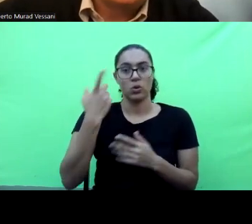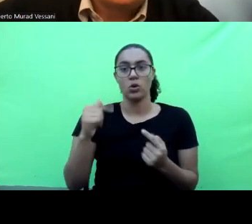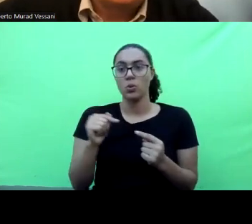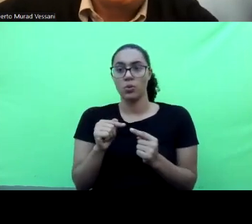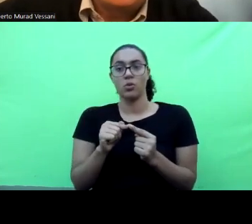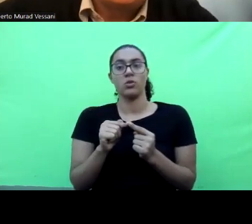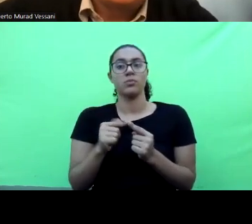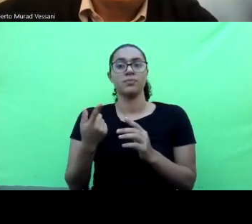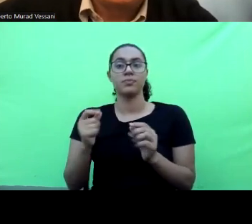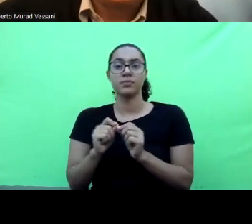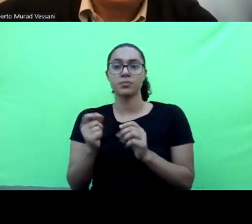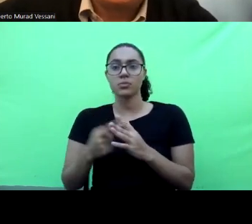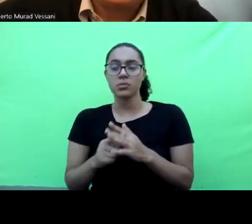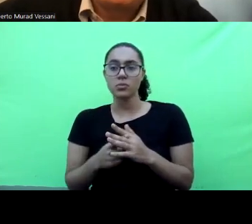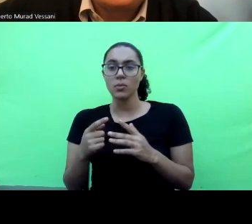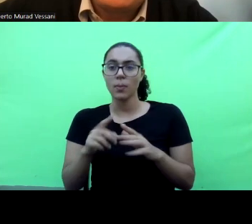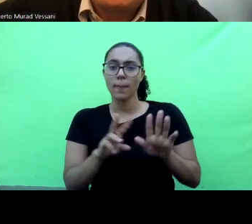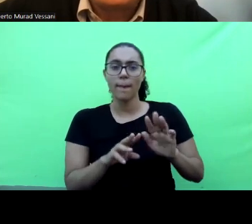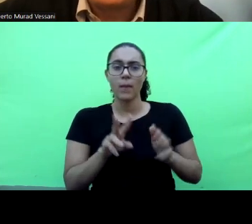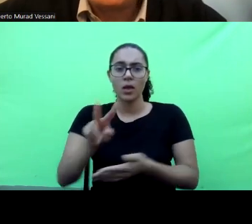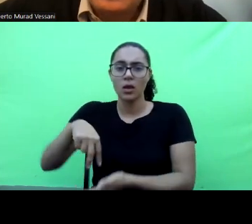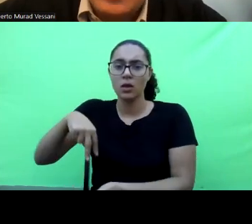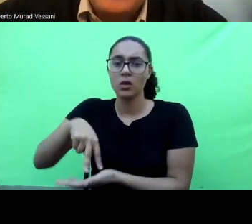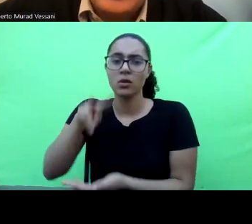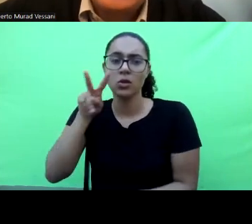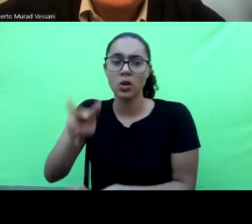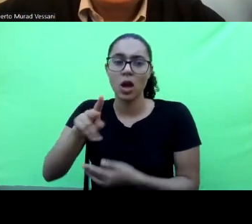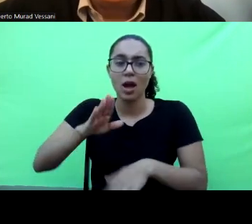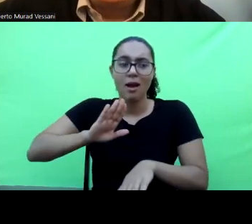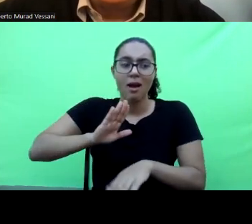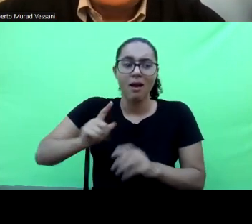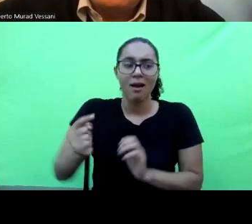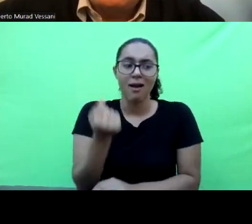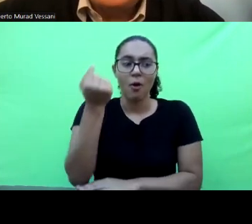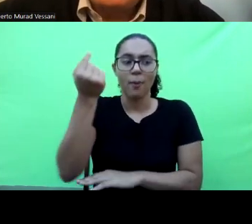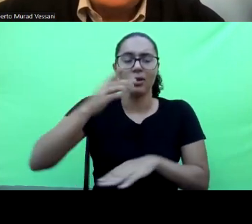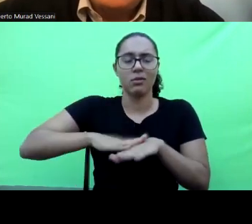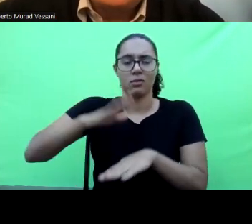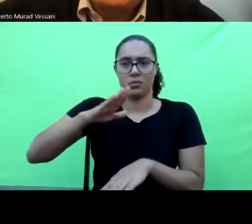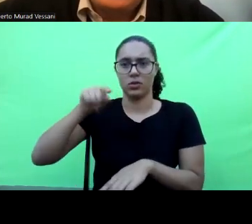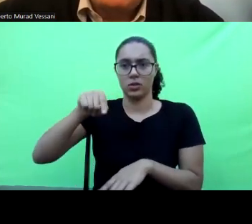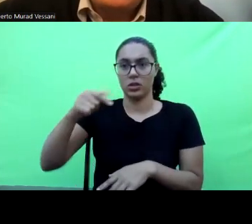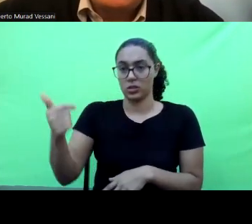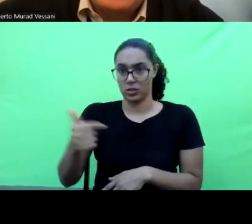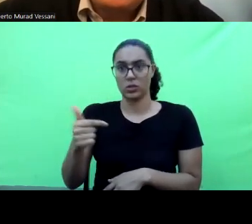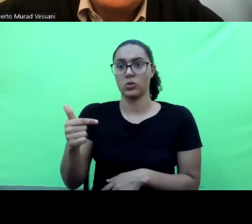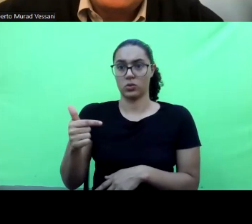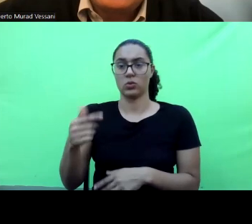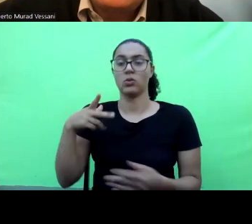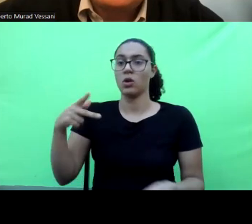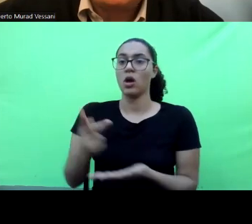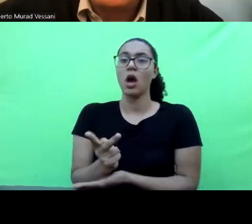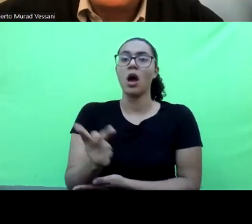causar alterações da frente do olho, aumentando a pressão do olho, né? Esses glaucomas secundários,